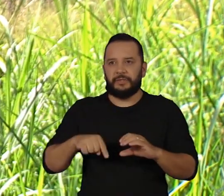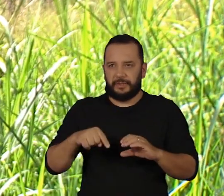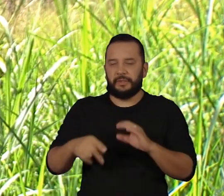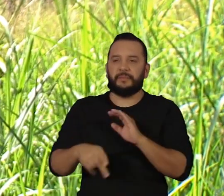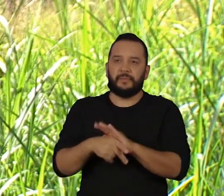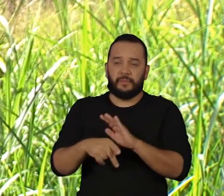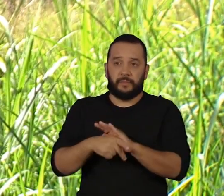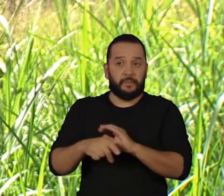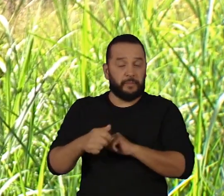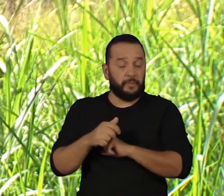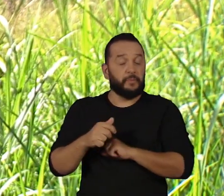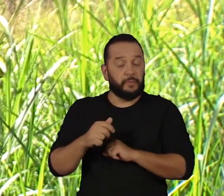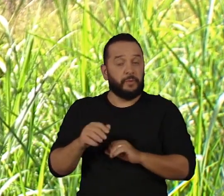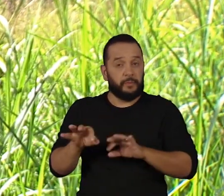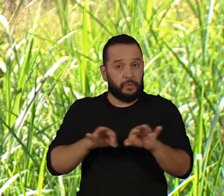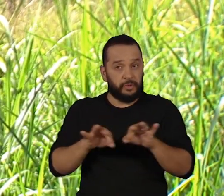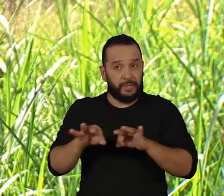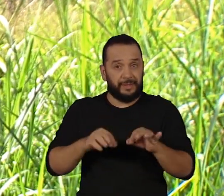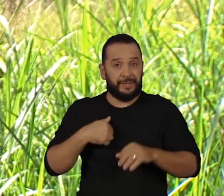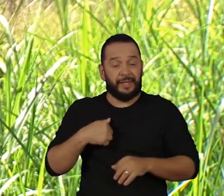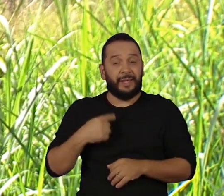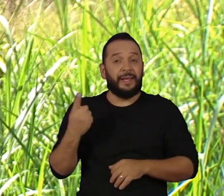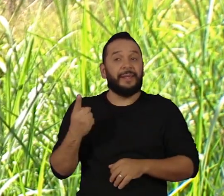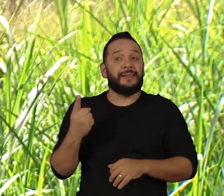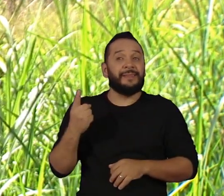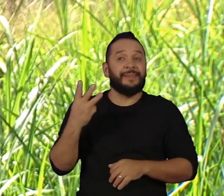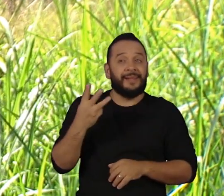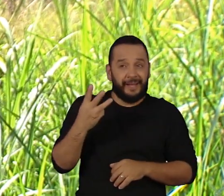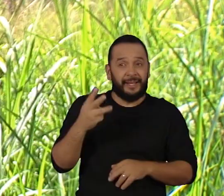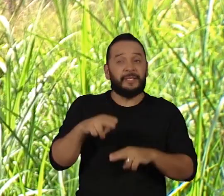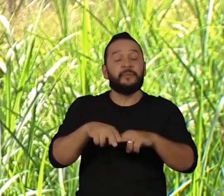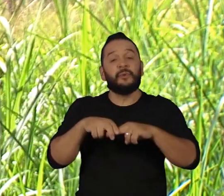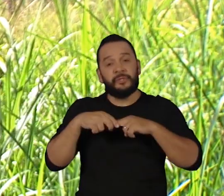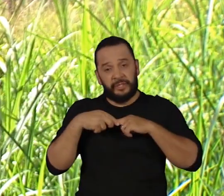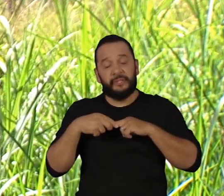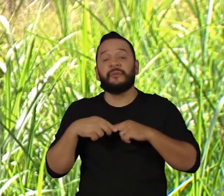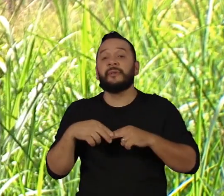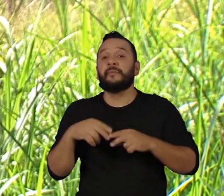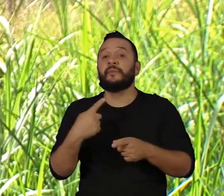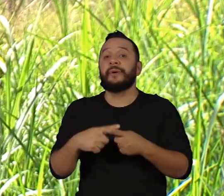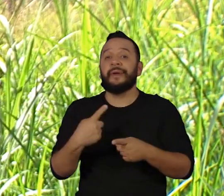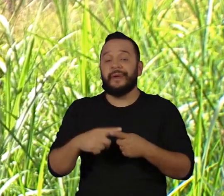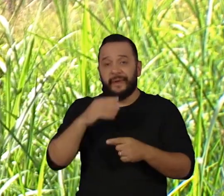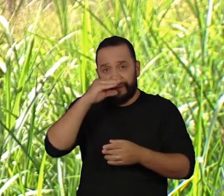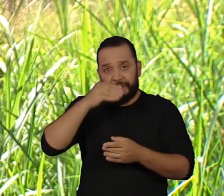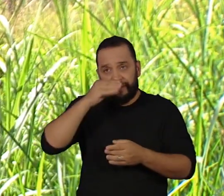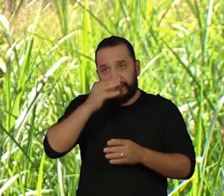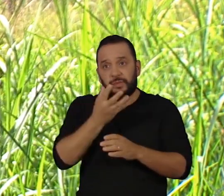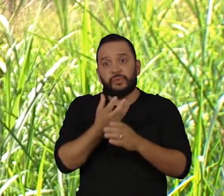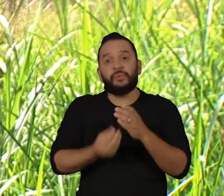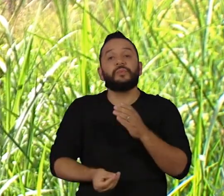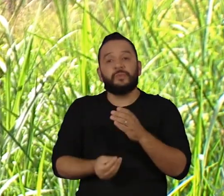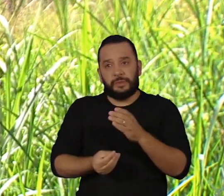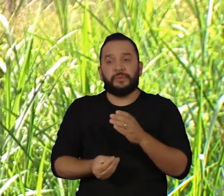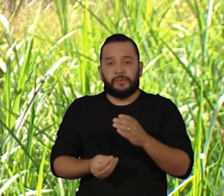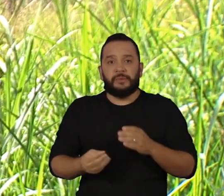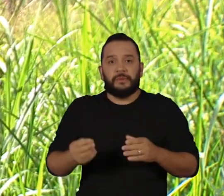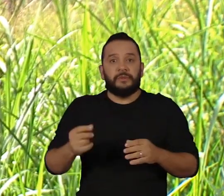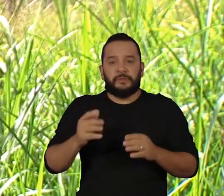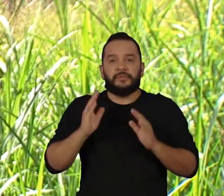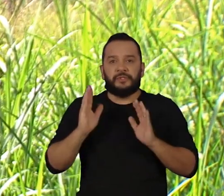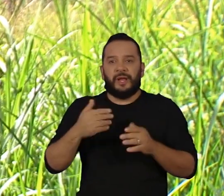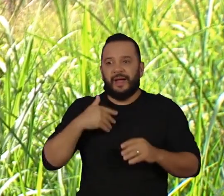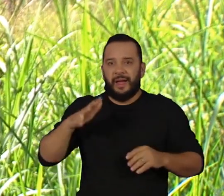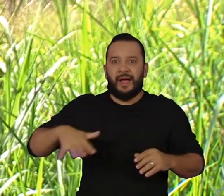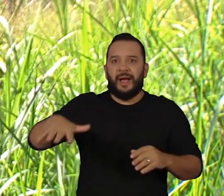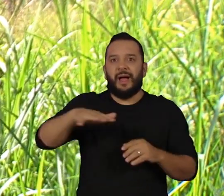3 hipóteses que teriam levado à extinção das antas na Caatinga. A perda de habitat, sobretudo das